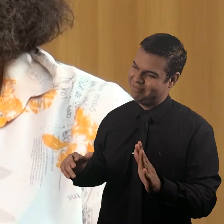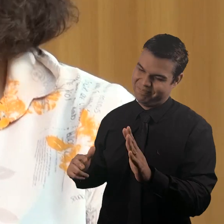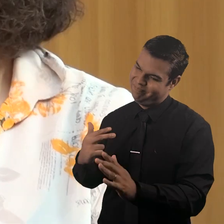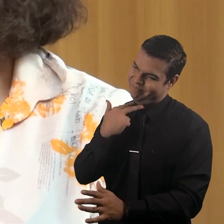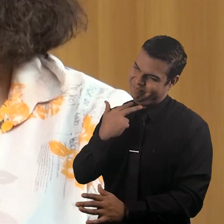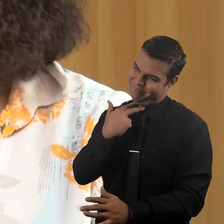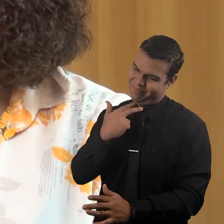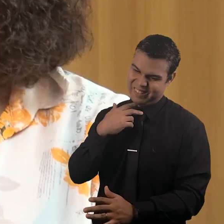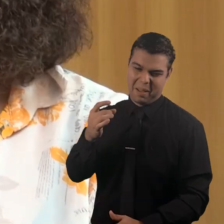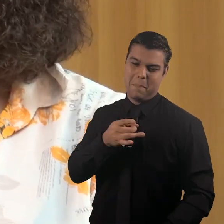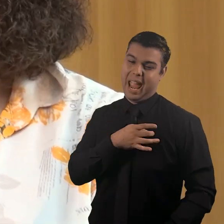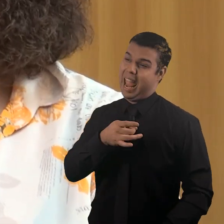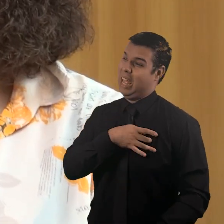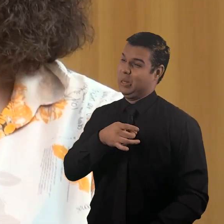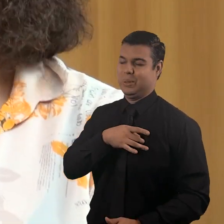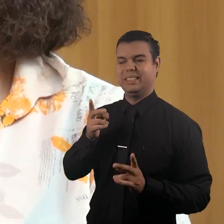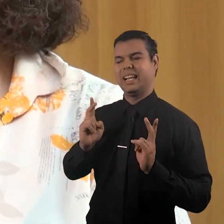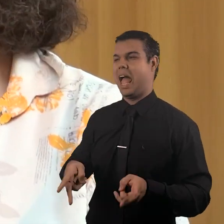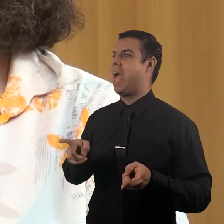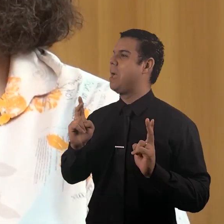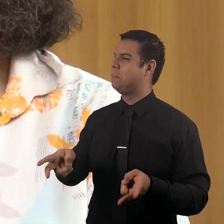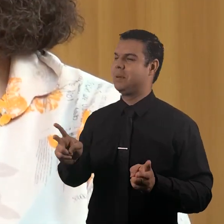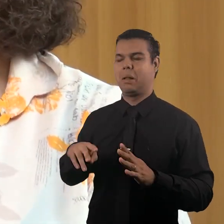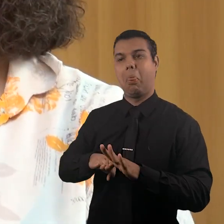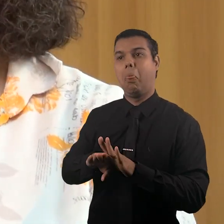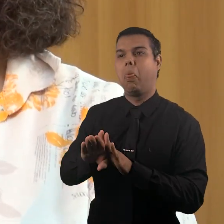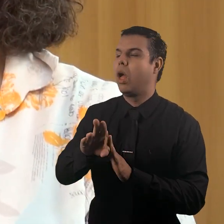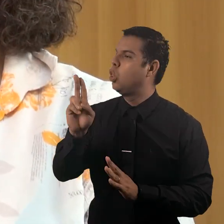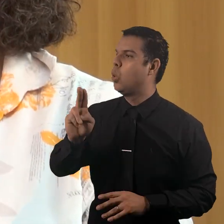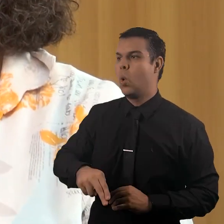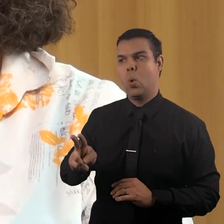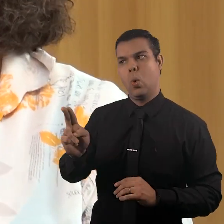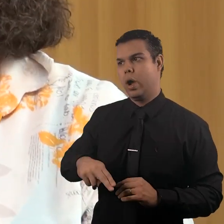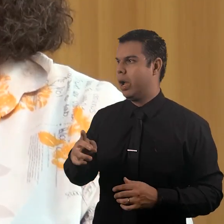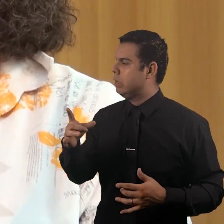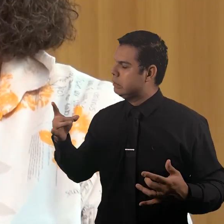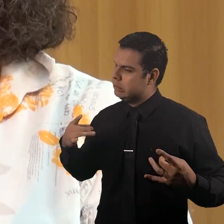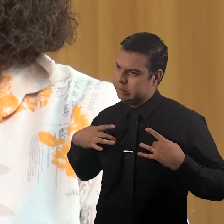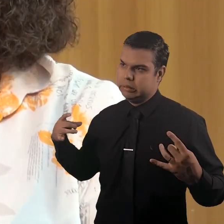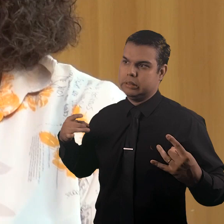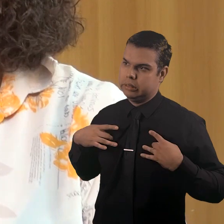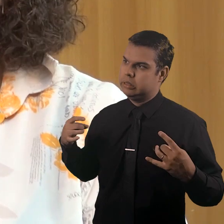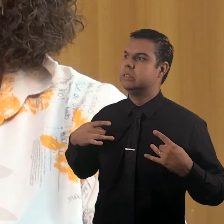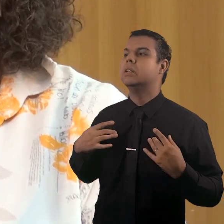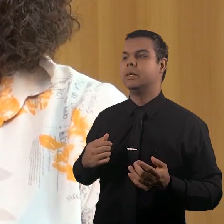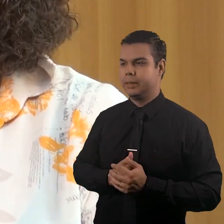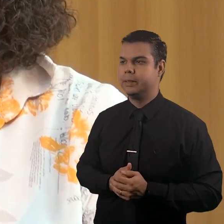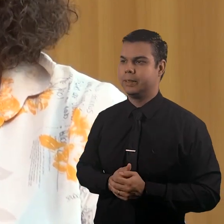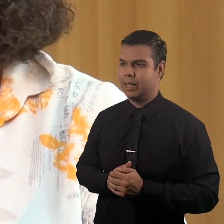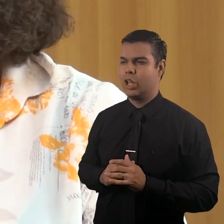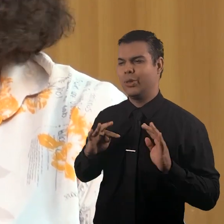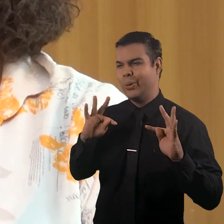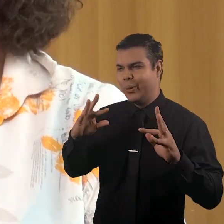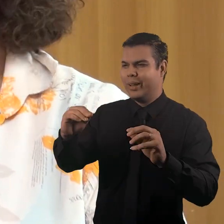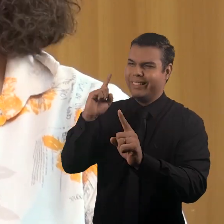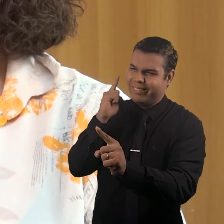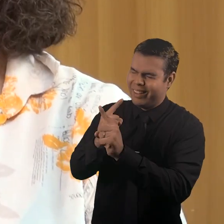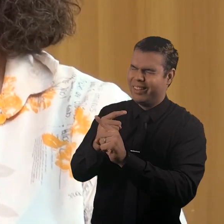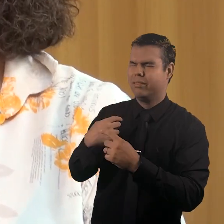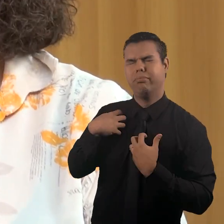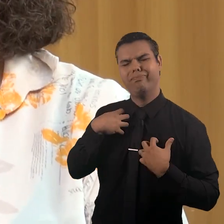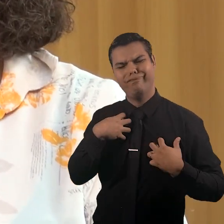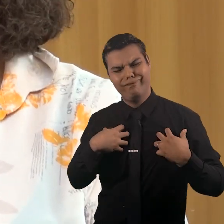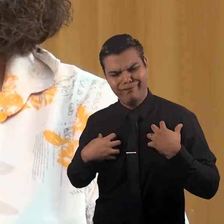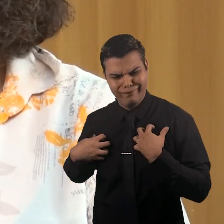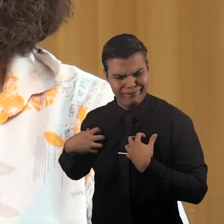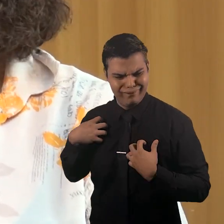isso. O medo é primário em todas elas. A gente tem essa dimensão da finitude em todos os